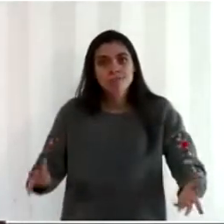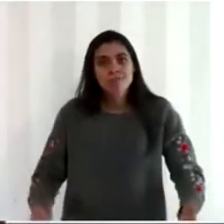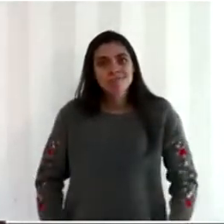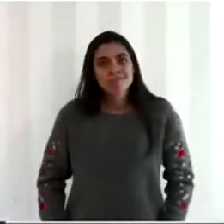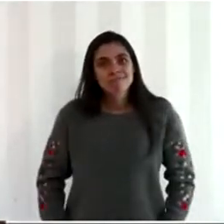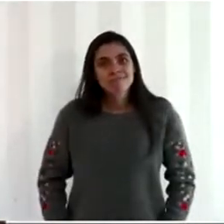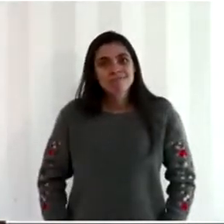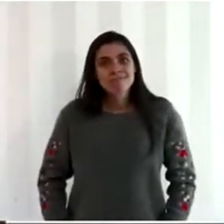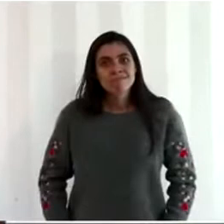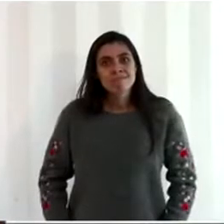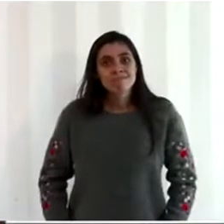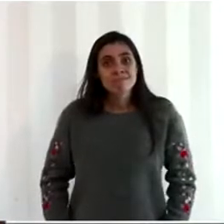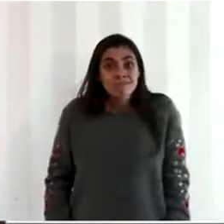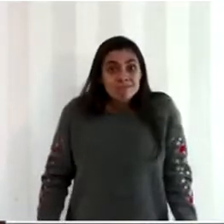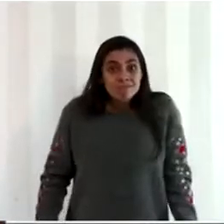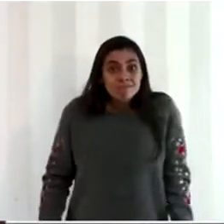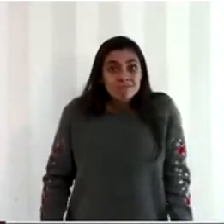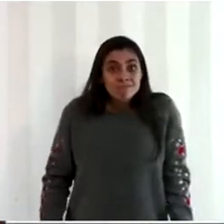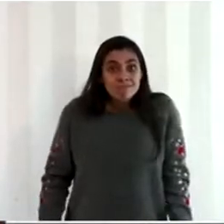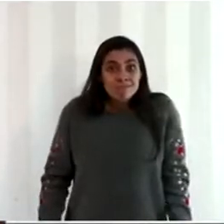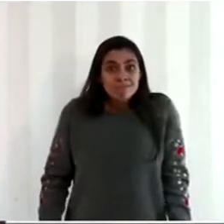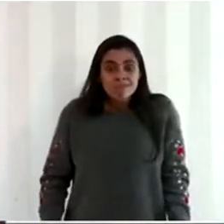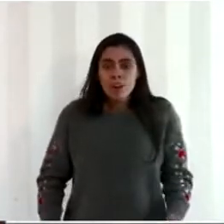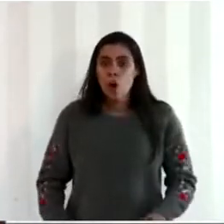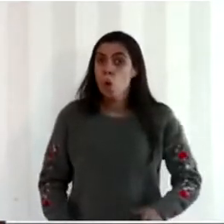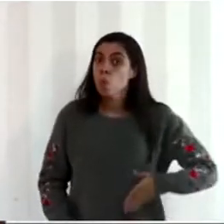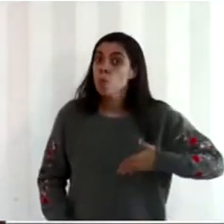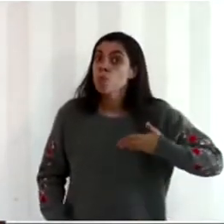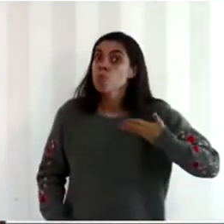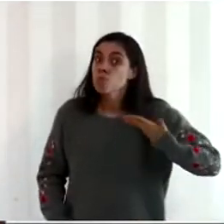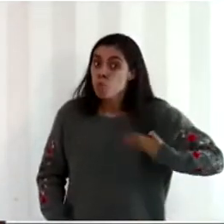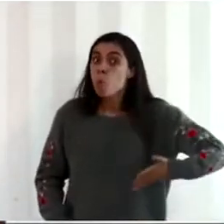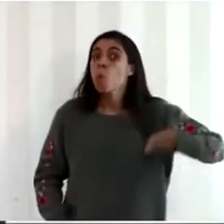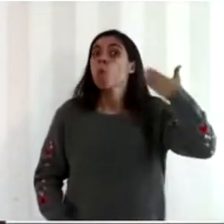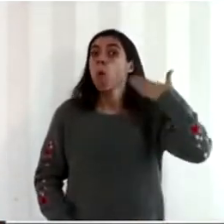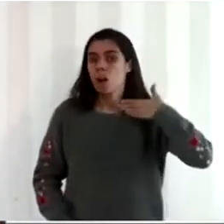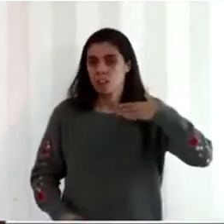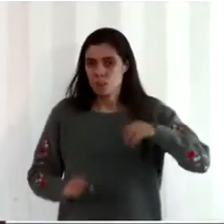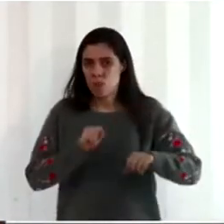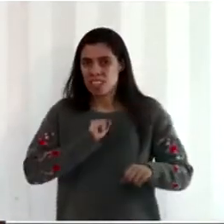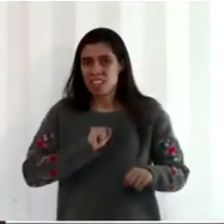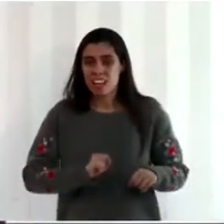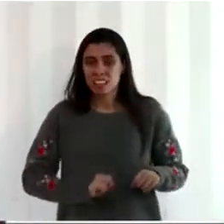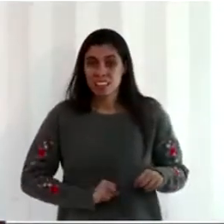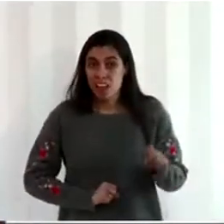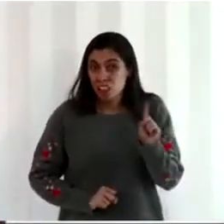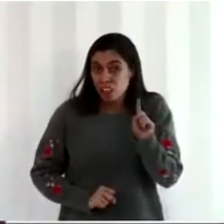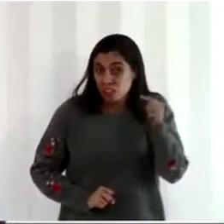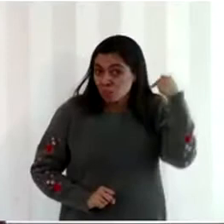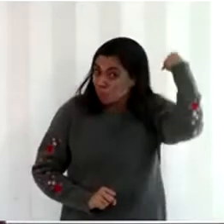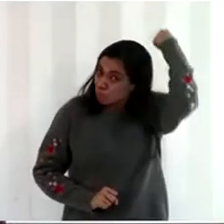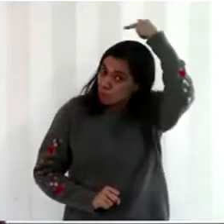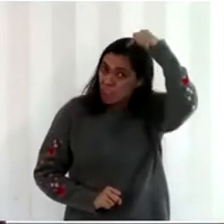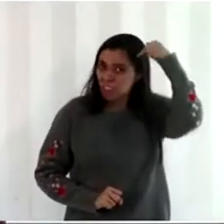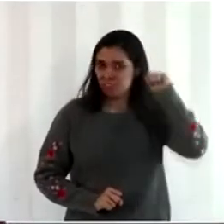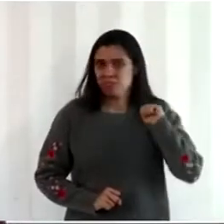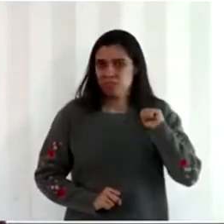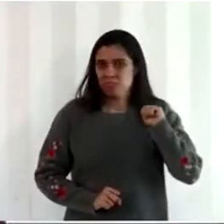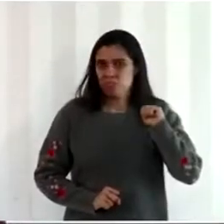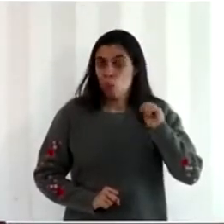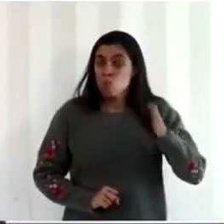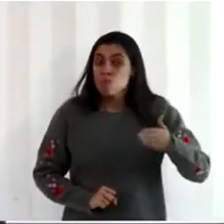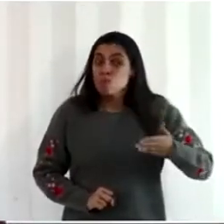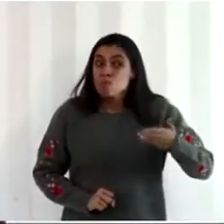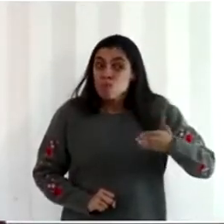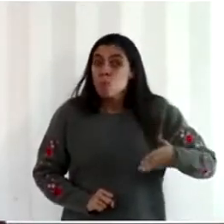do Senhor. Portanto, quando eles não estavam devidamente santificados, purificados, tinha todo aquele ritual de